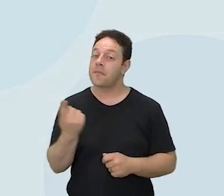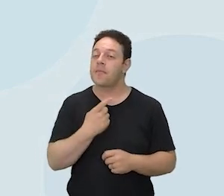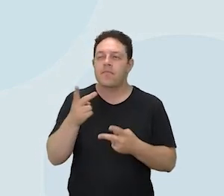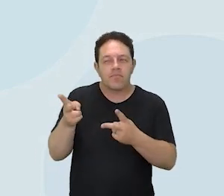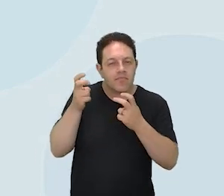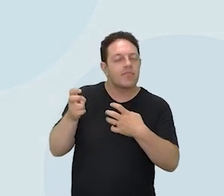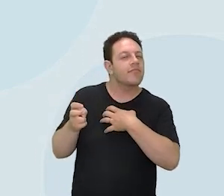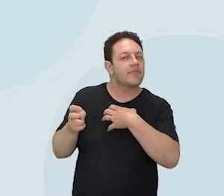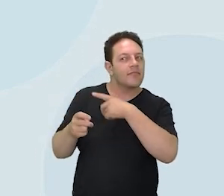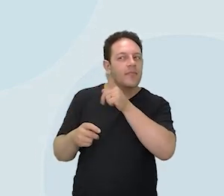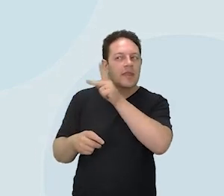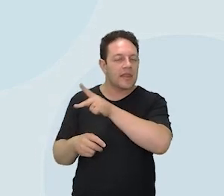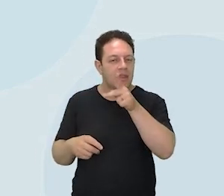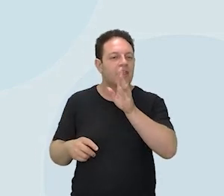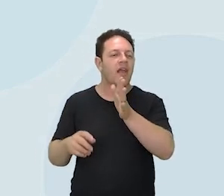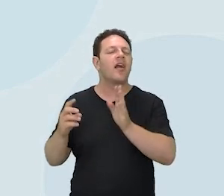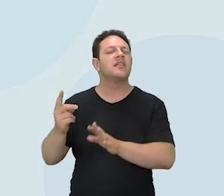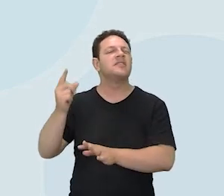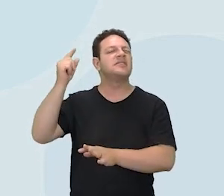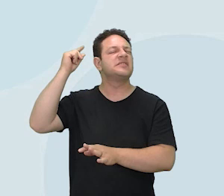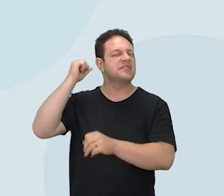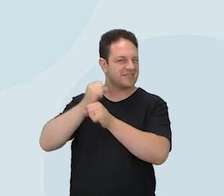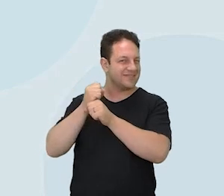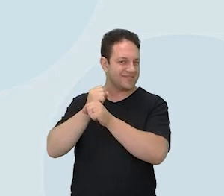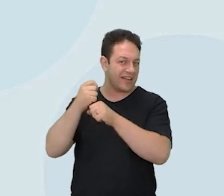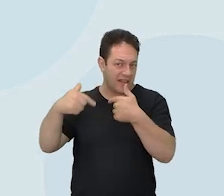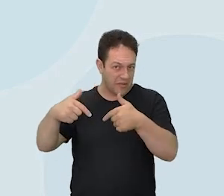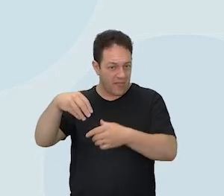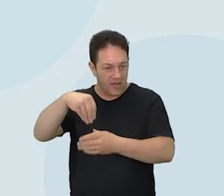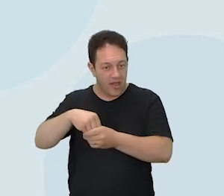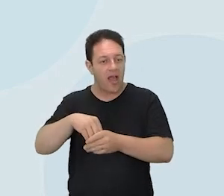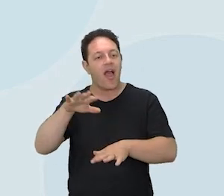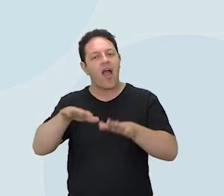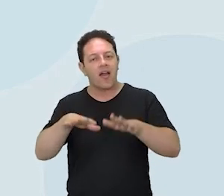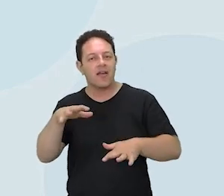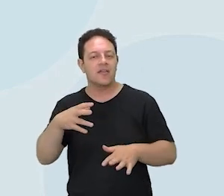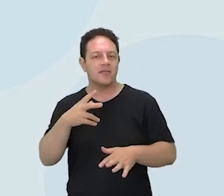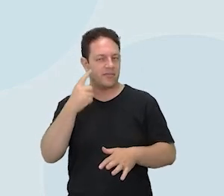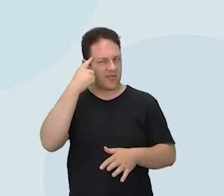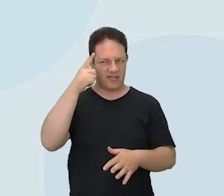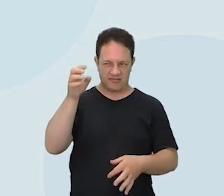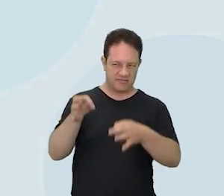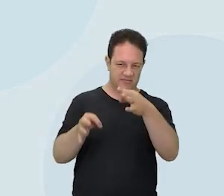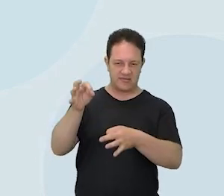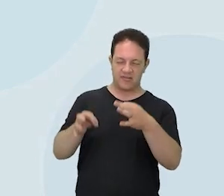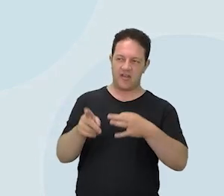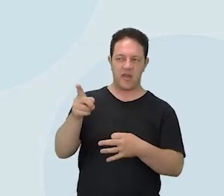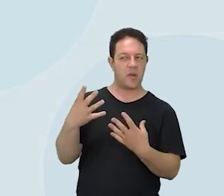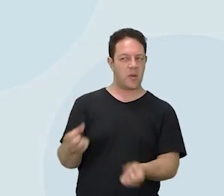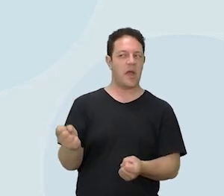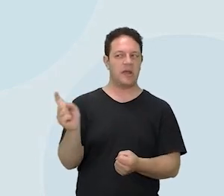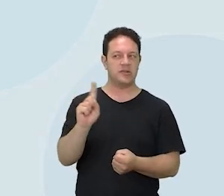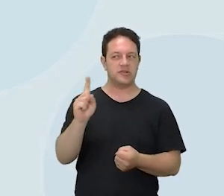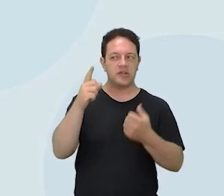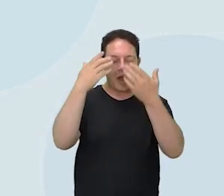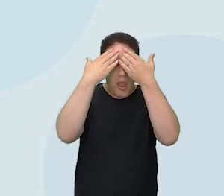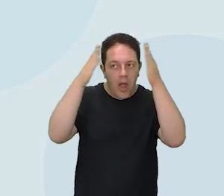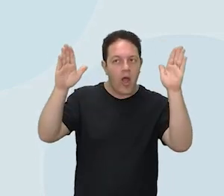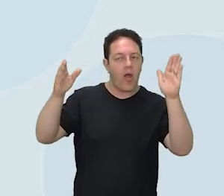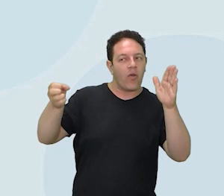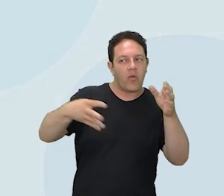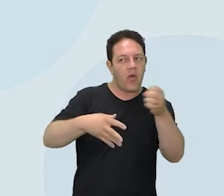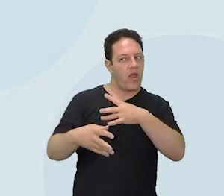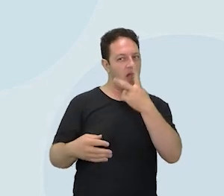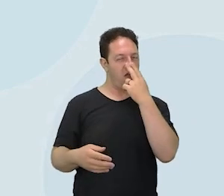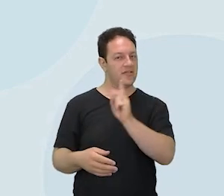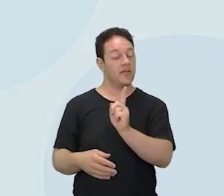professor, por ser mais antigo na casa, né, tem aquele pré-julgamento que ele não é aberto ao novo.